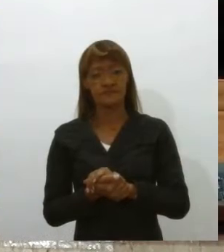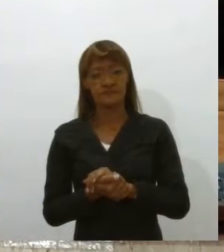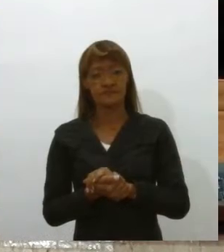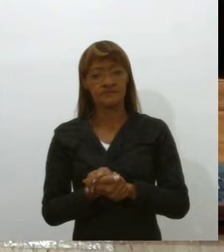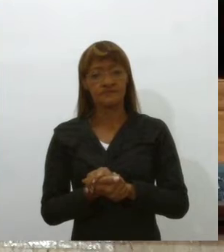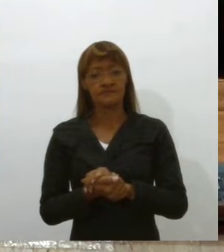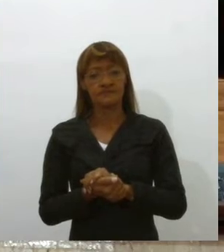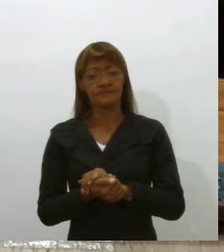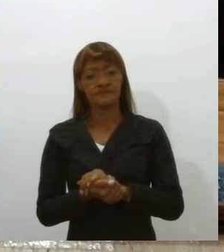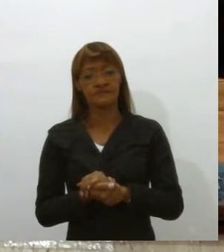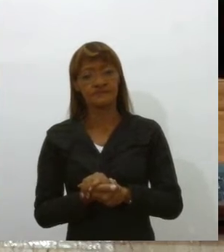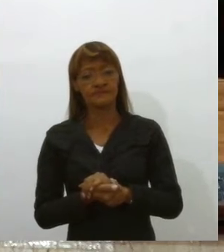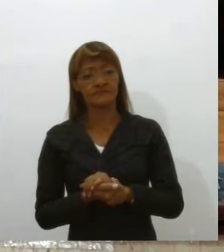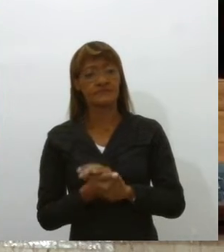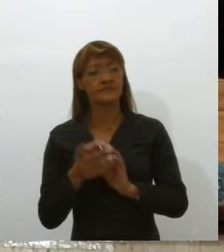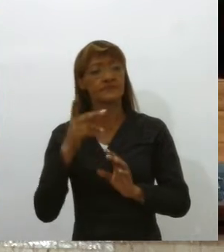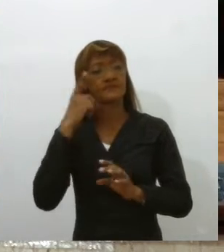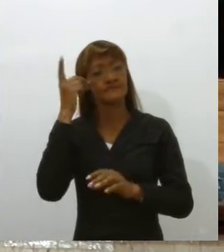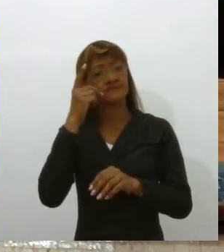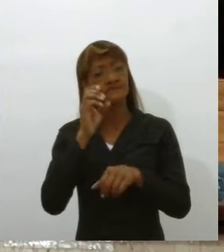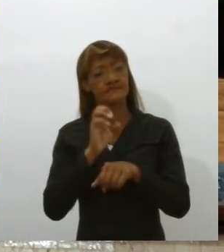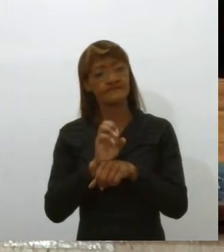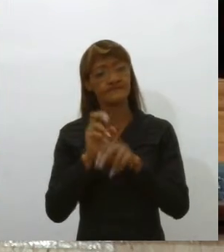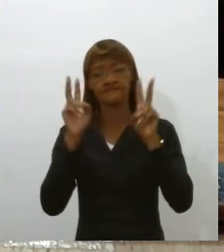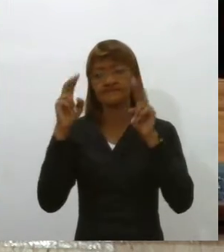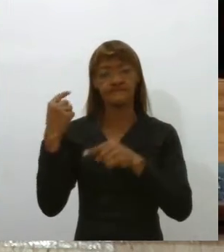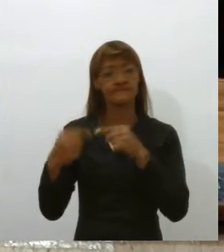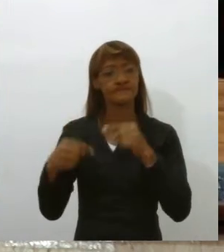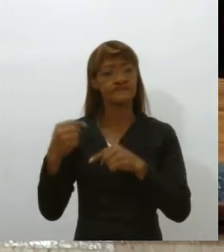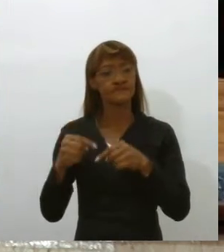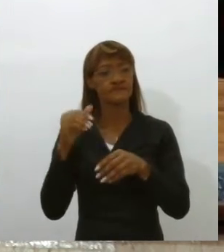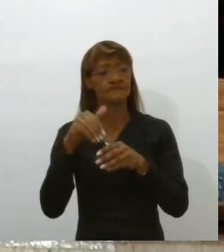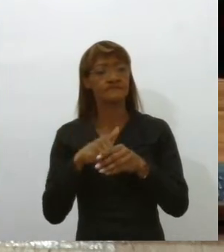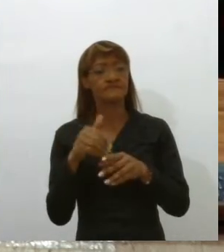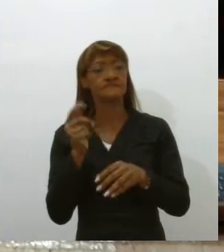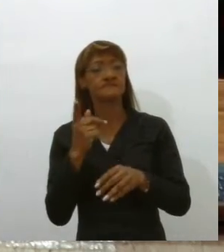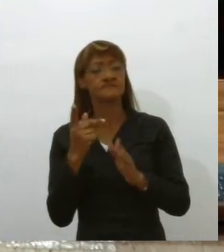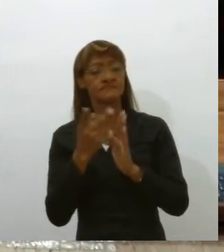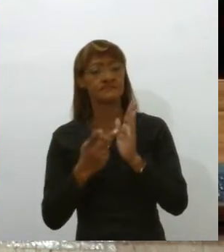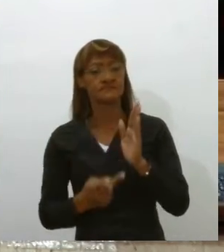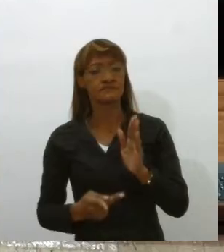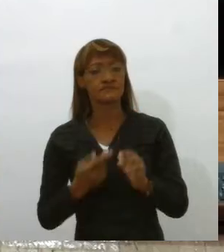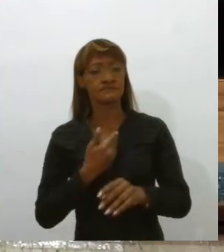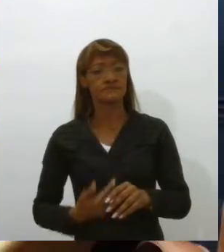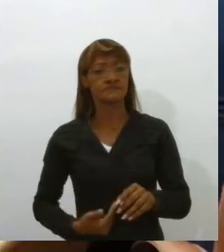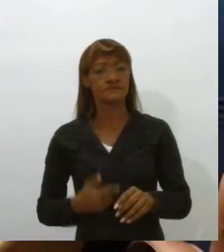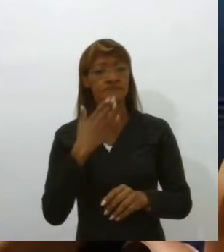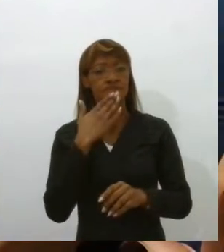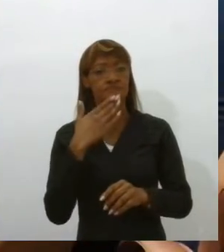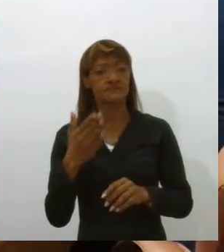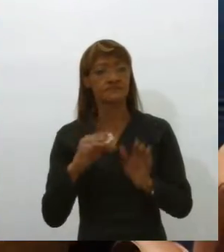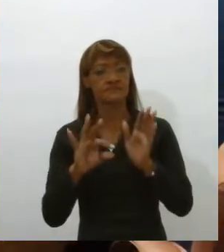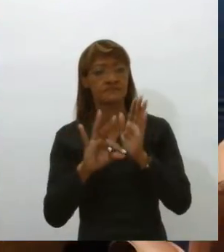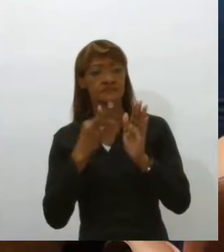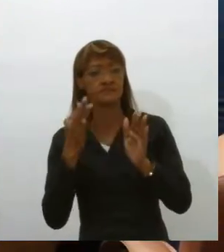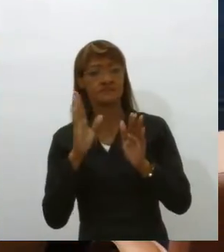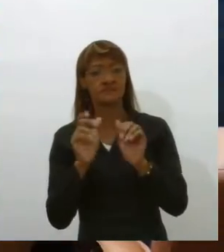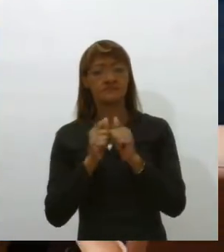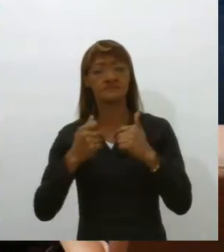Os deputados estaduais discutiram e votaram o projeto em que o governo de Sergipe pede autorização da Assembleia Legislativa para